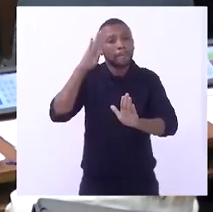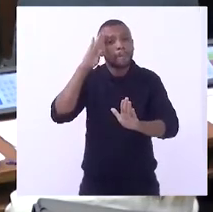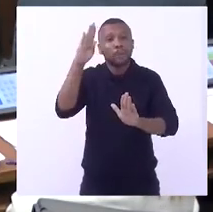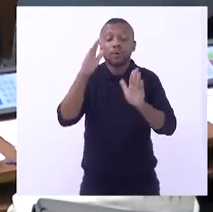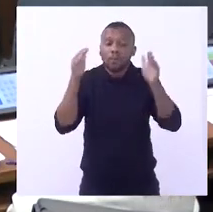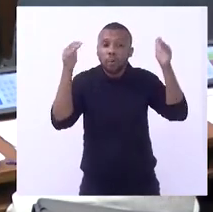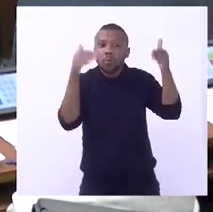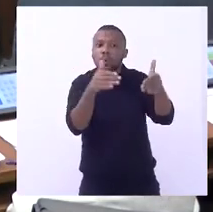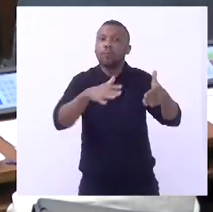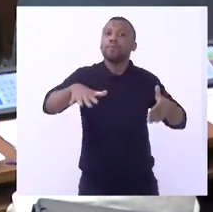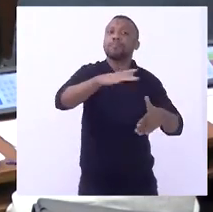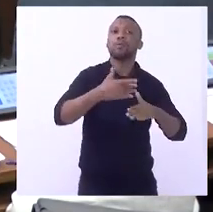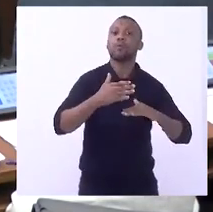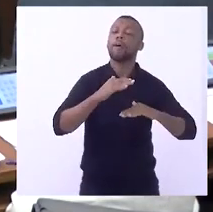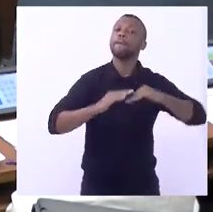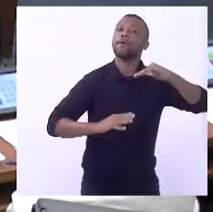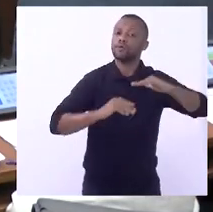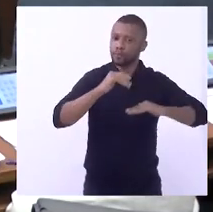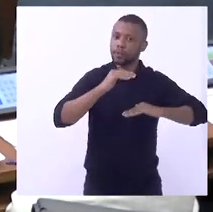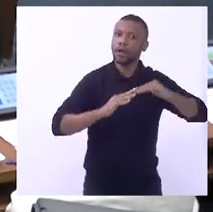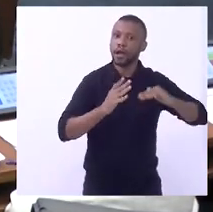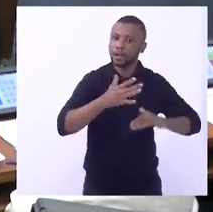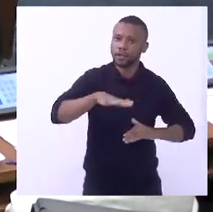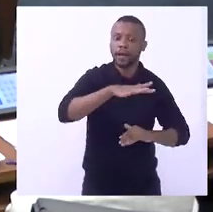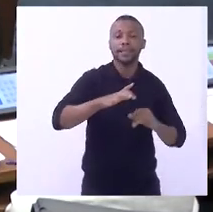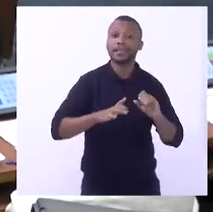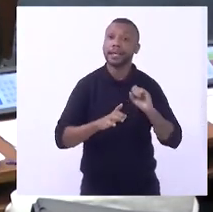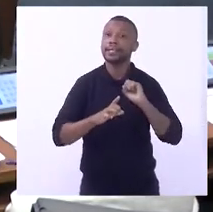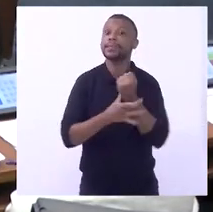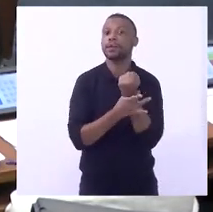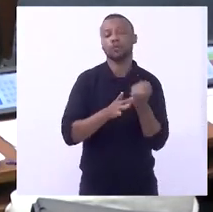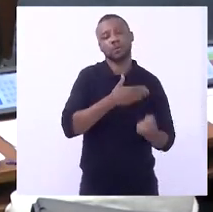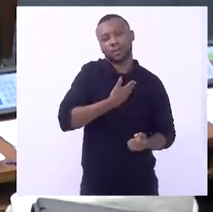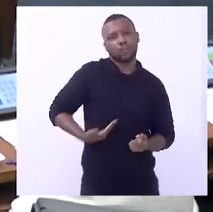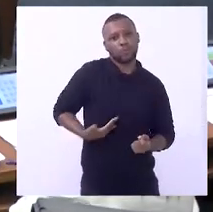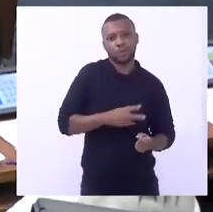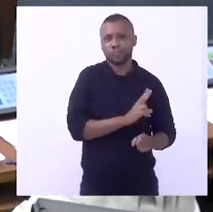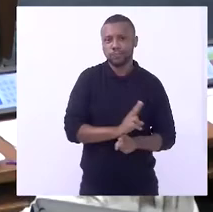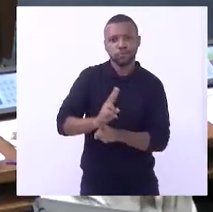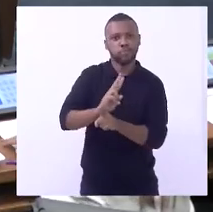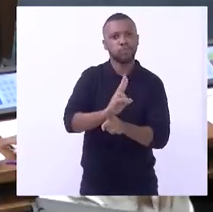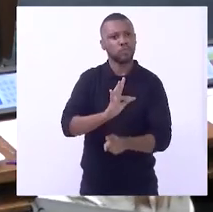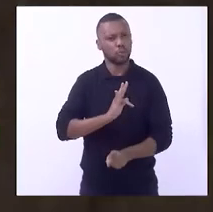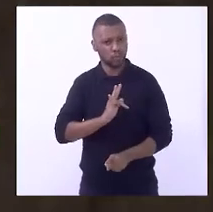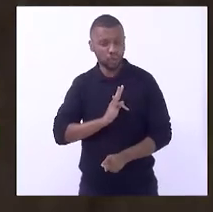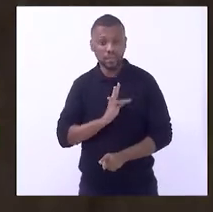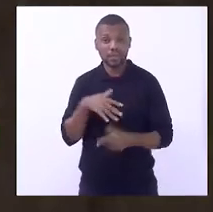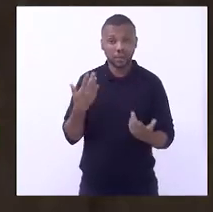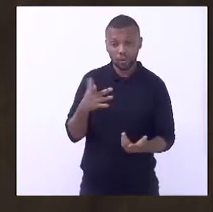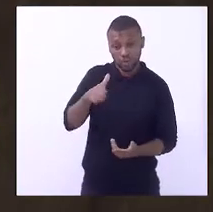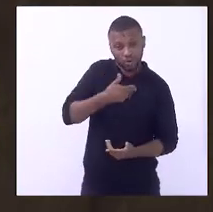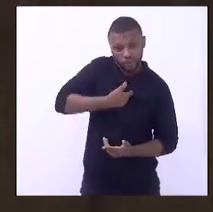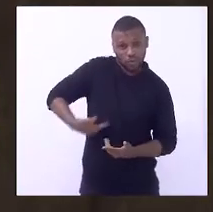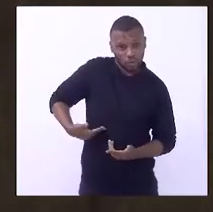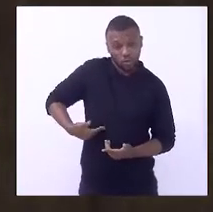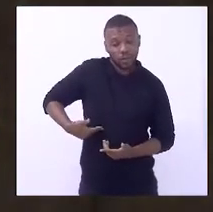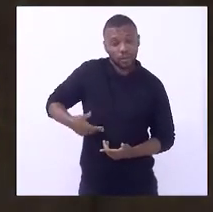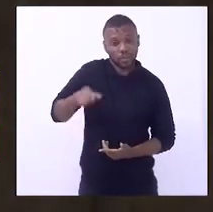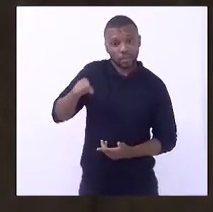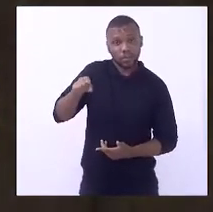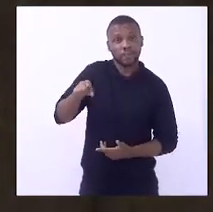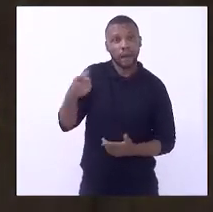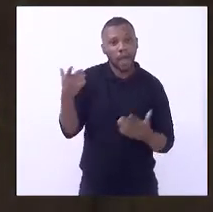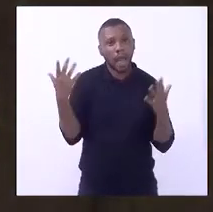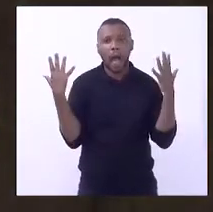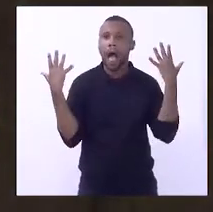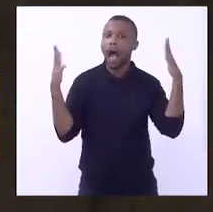profissionais, os profissionais da segurança pública. Então, é esse mesmo governador que vai